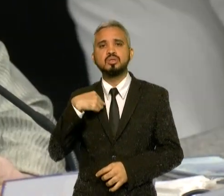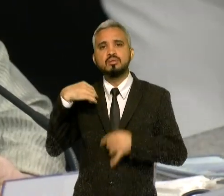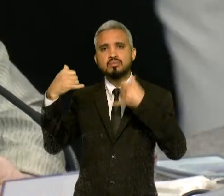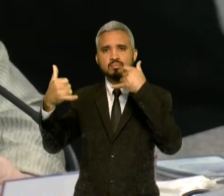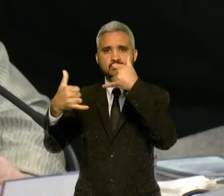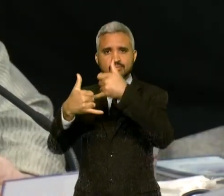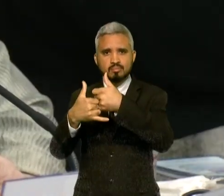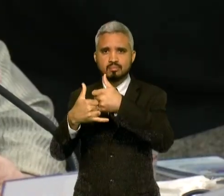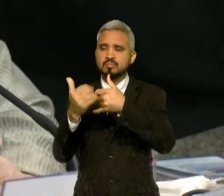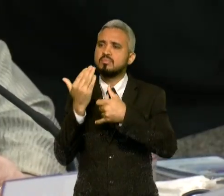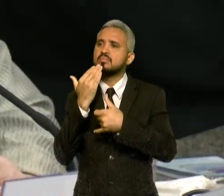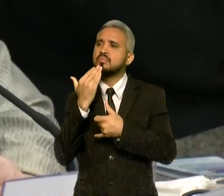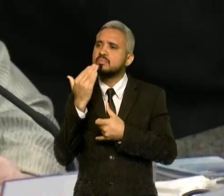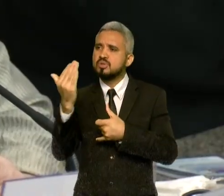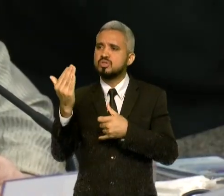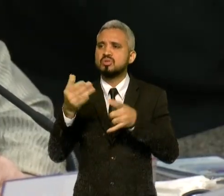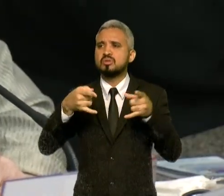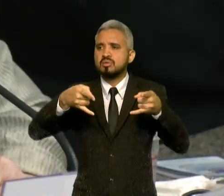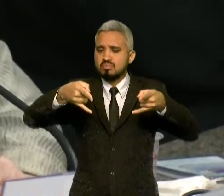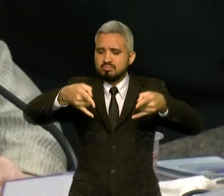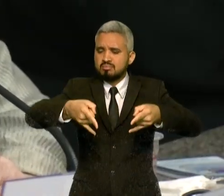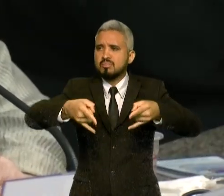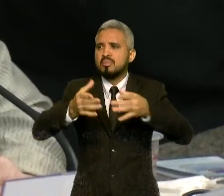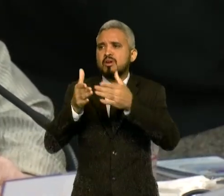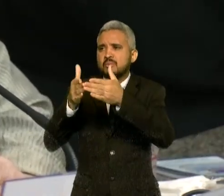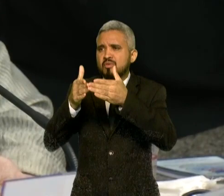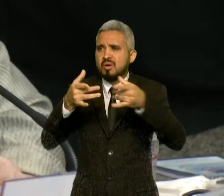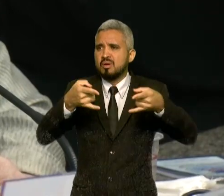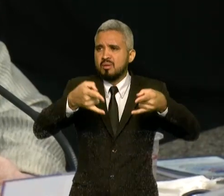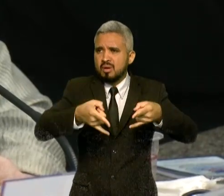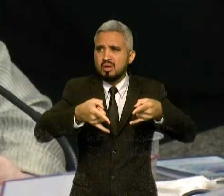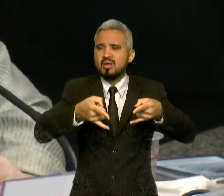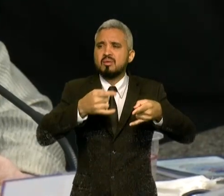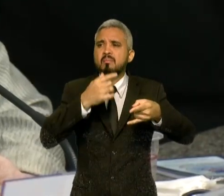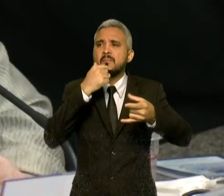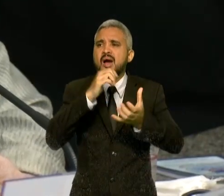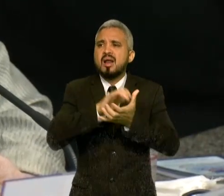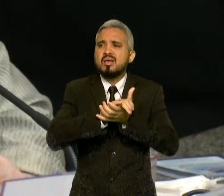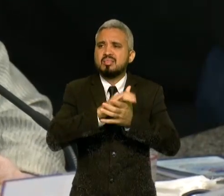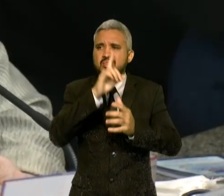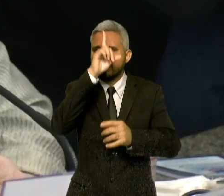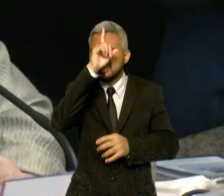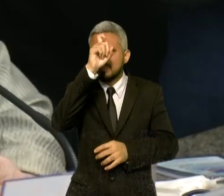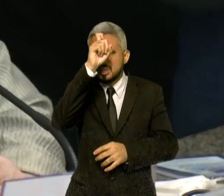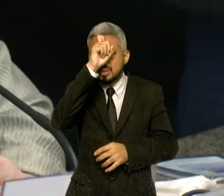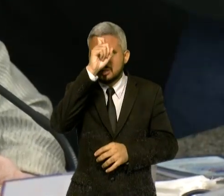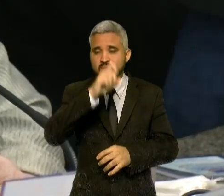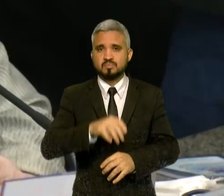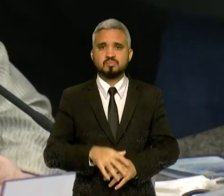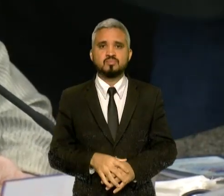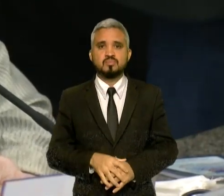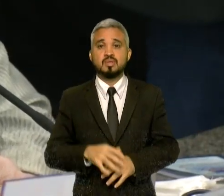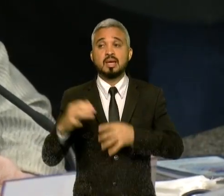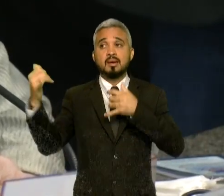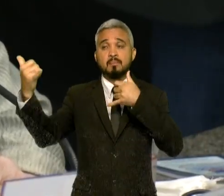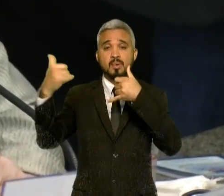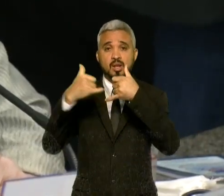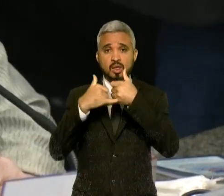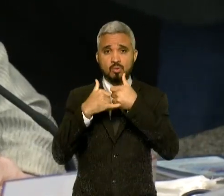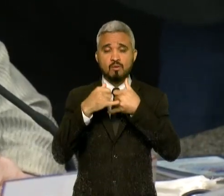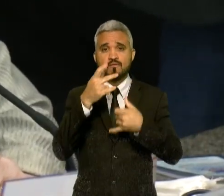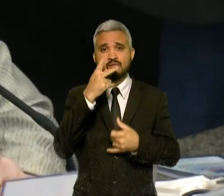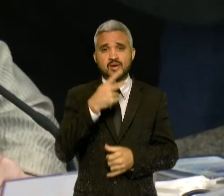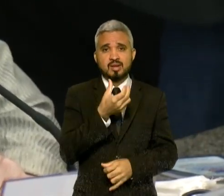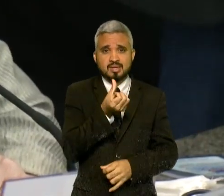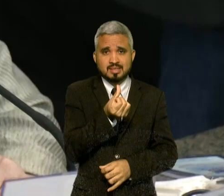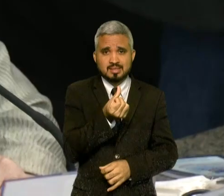Macieira, Lula me conseguiu em 2 minutos o leito. Ainda me ligou assim: Cleide, é o leito 61.